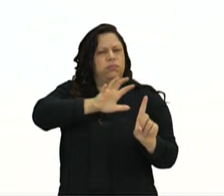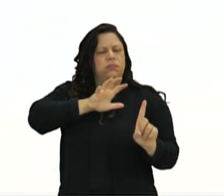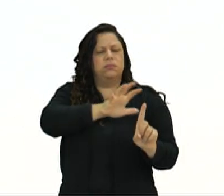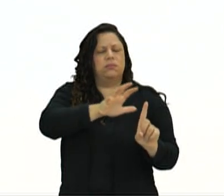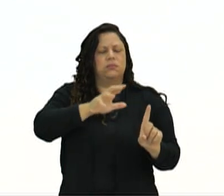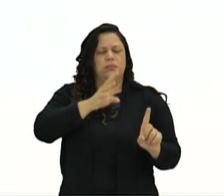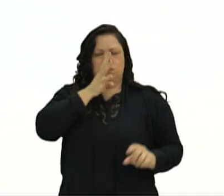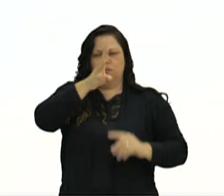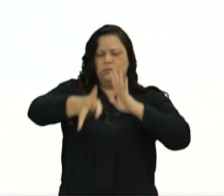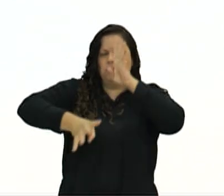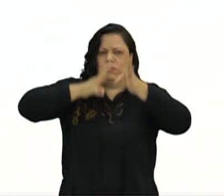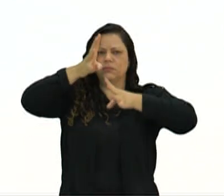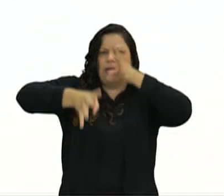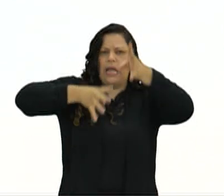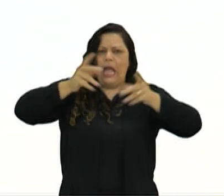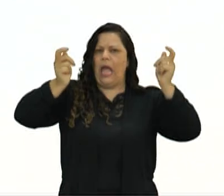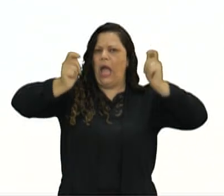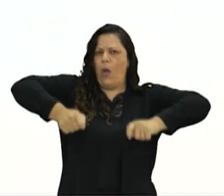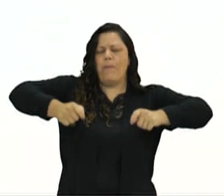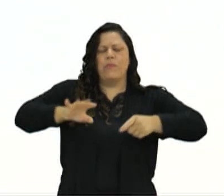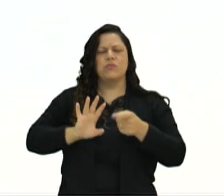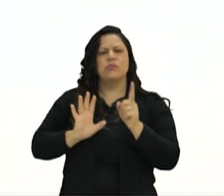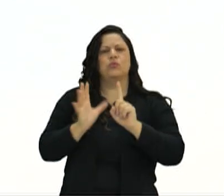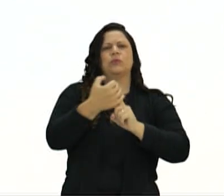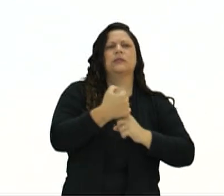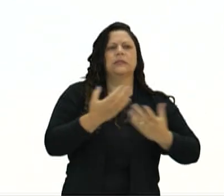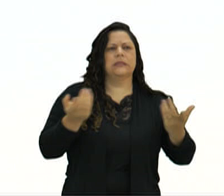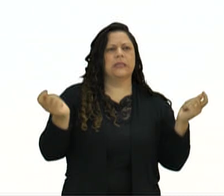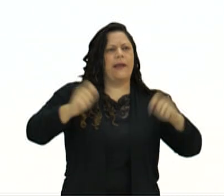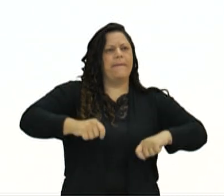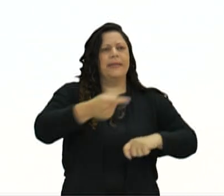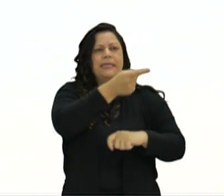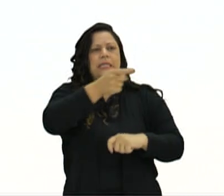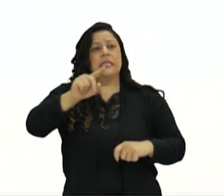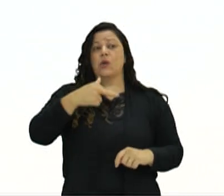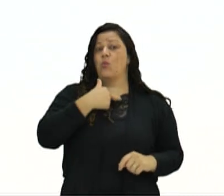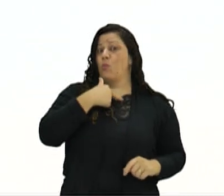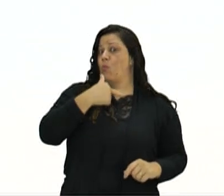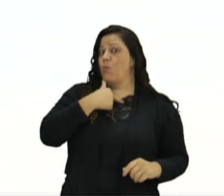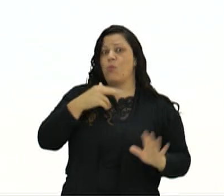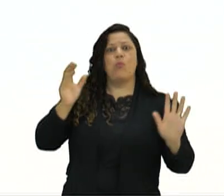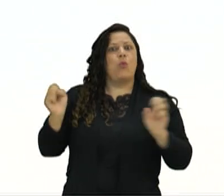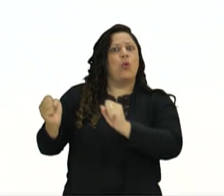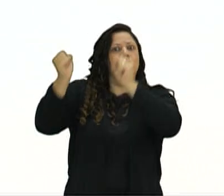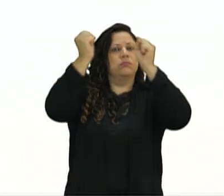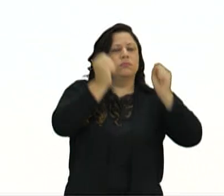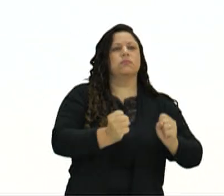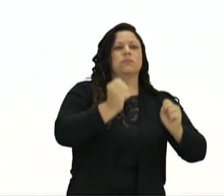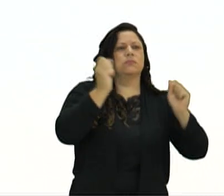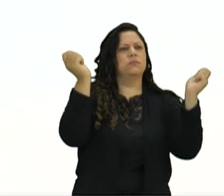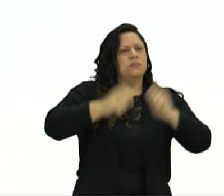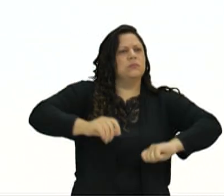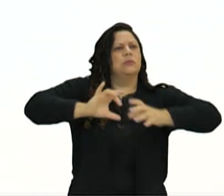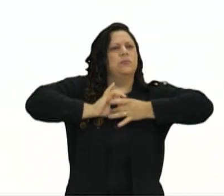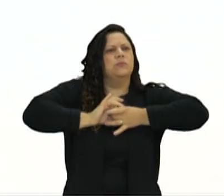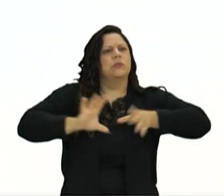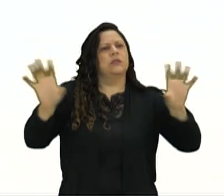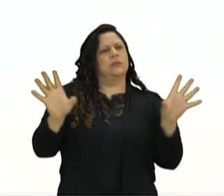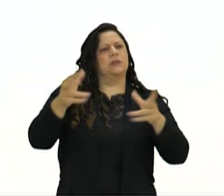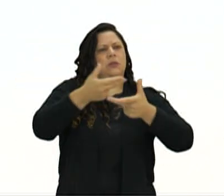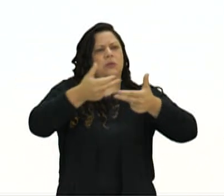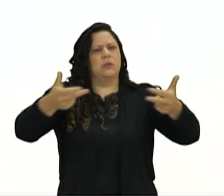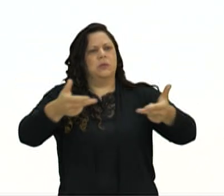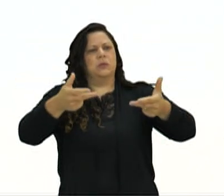dele. Para que não se possa abusar do poder, é preciso que, pela disposição das coisas, o